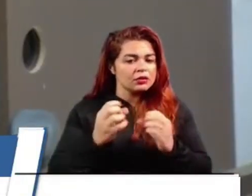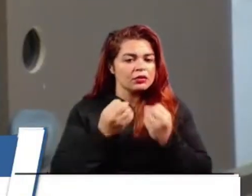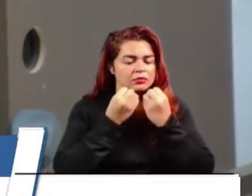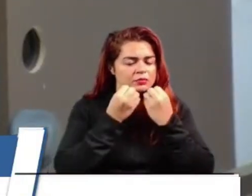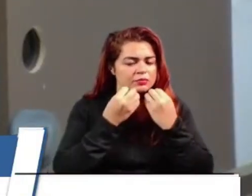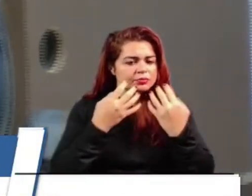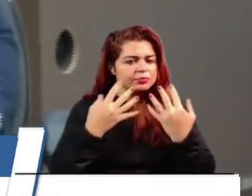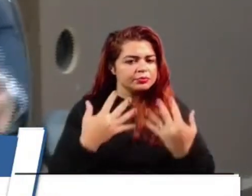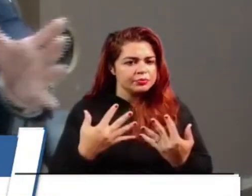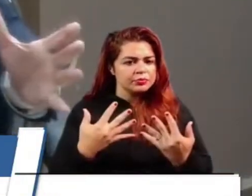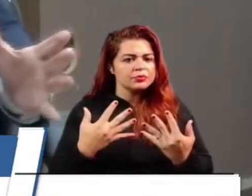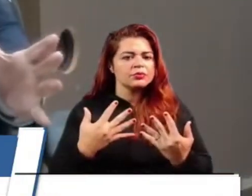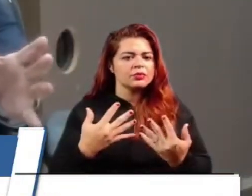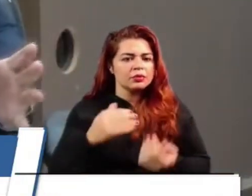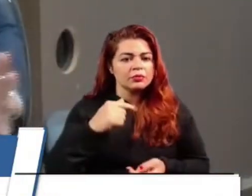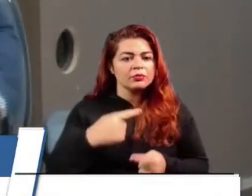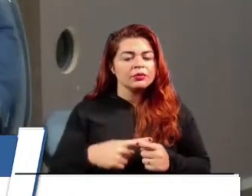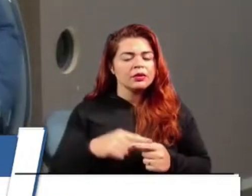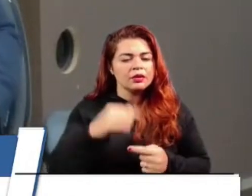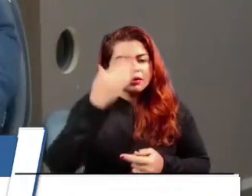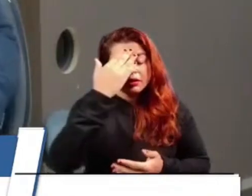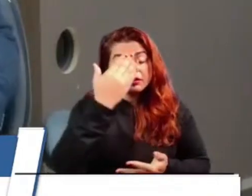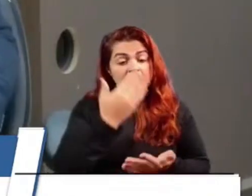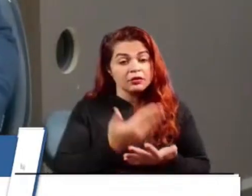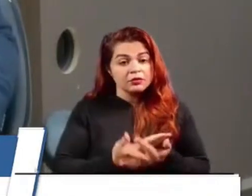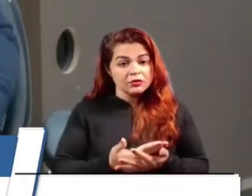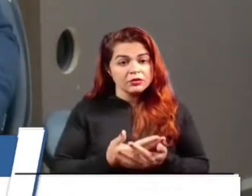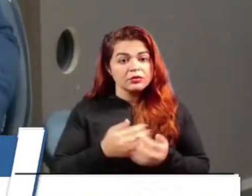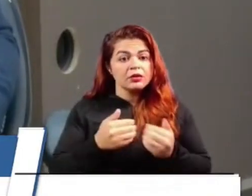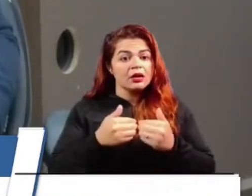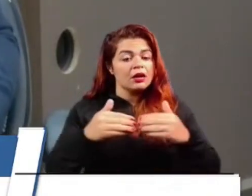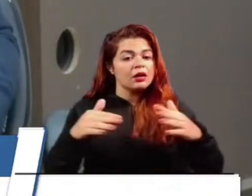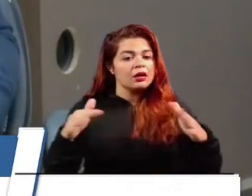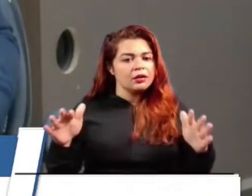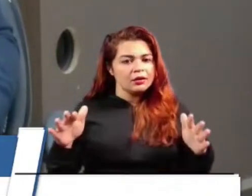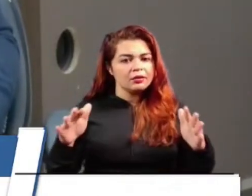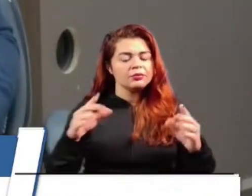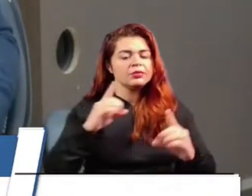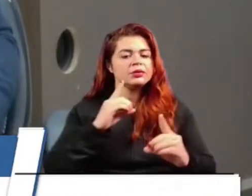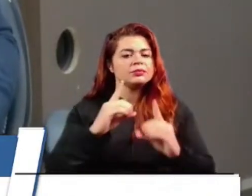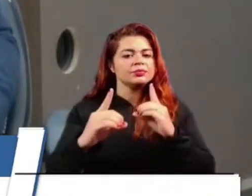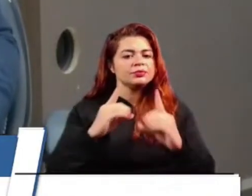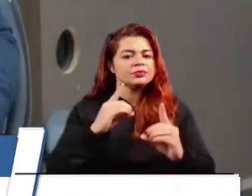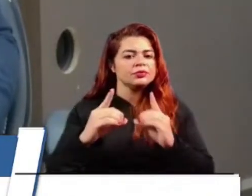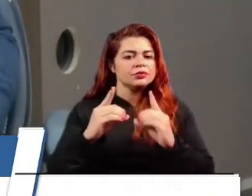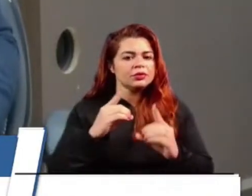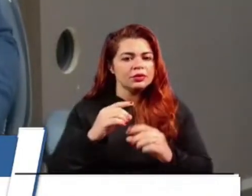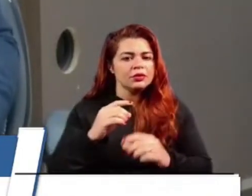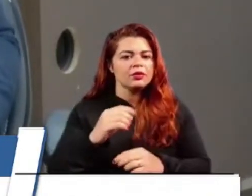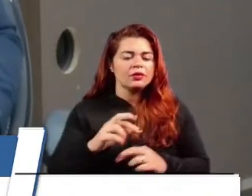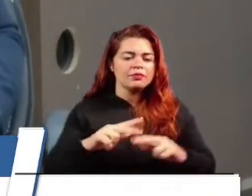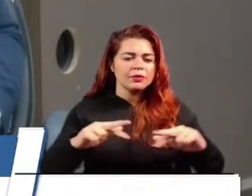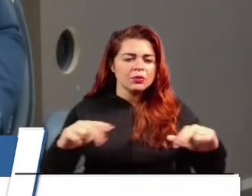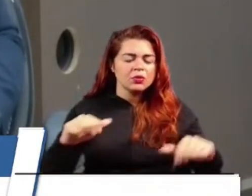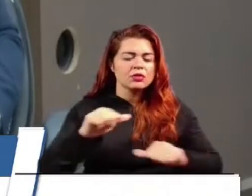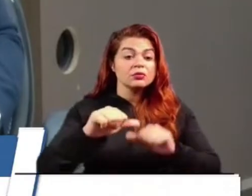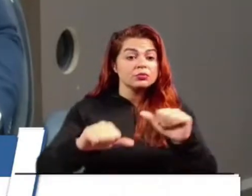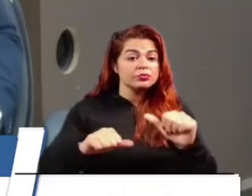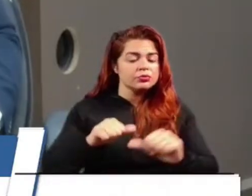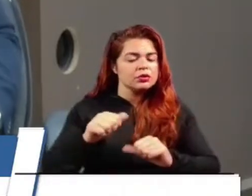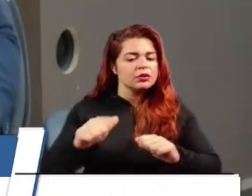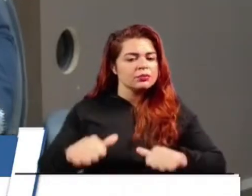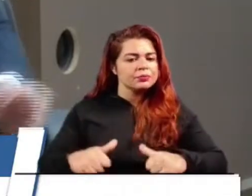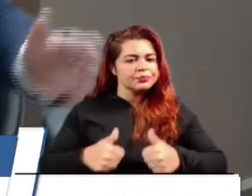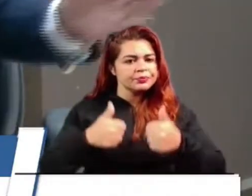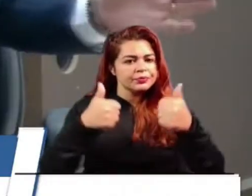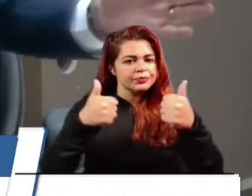gente abre essa janela do diálogo, as coisas mudam e as coisas melhoram. É muito